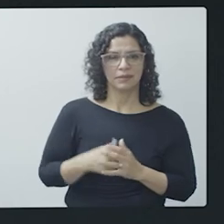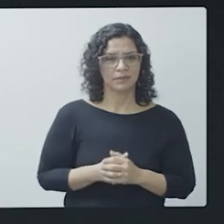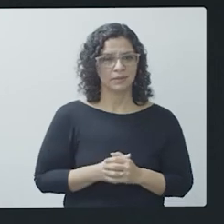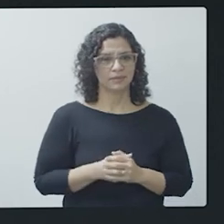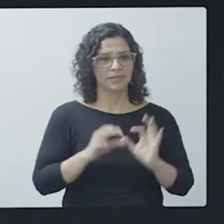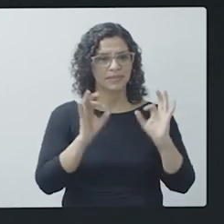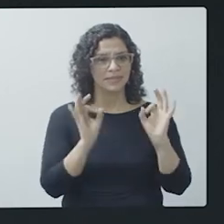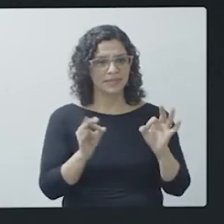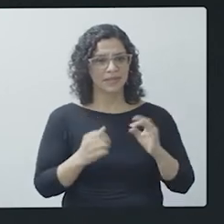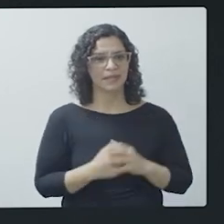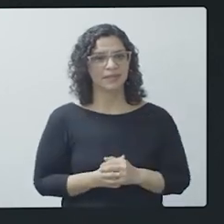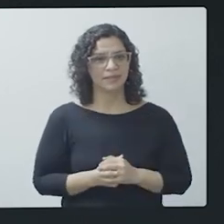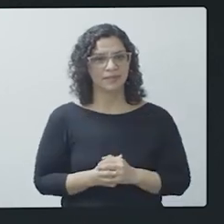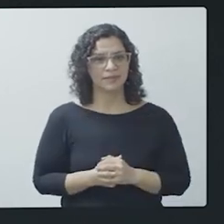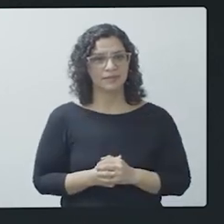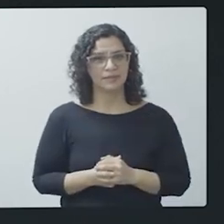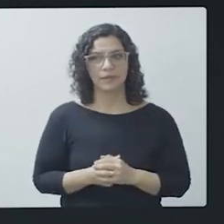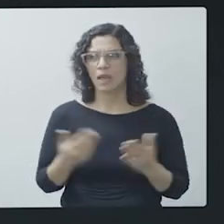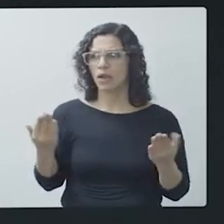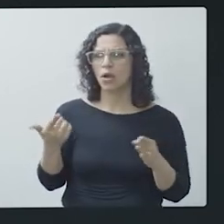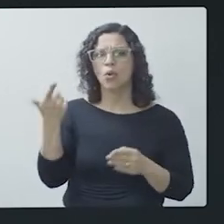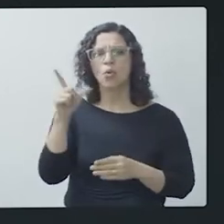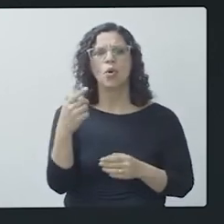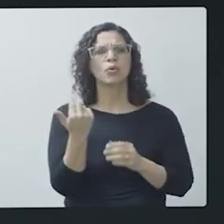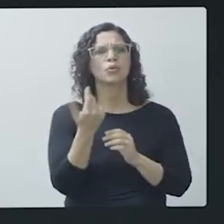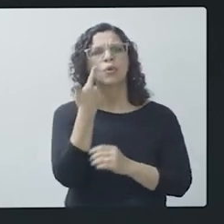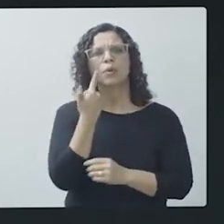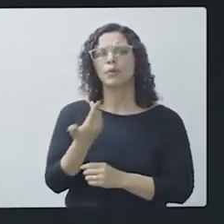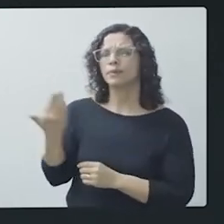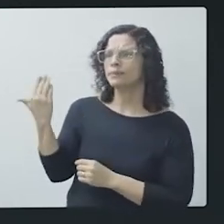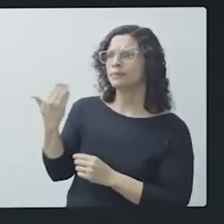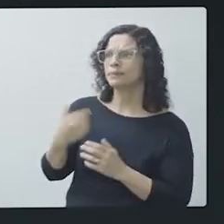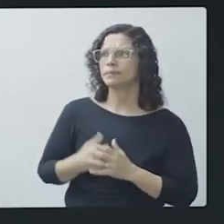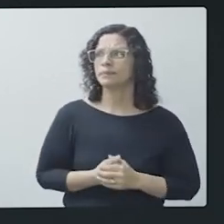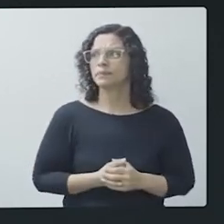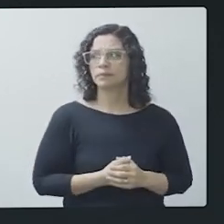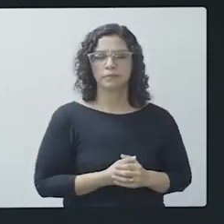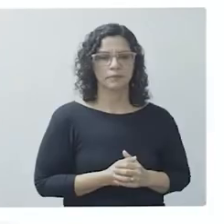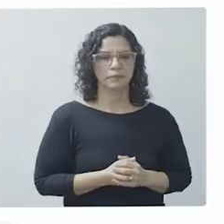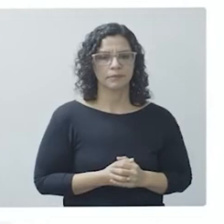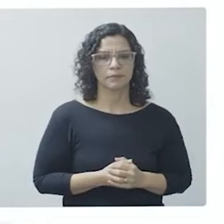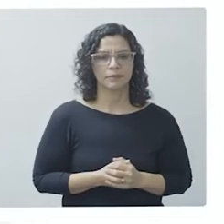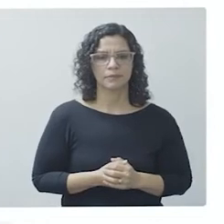menos assim, certo? E o outro?